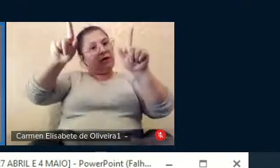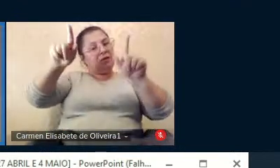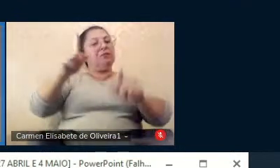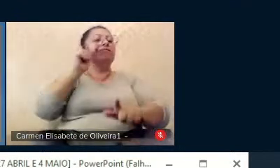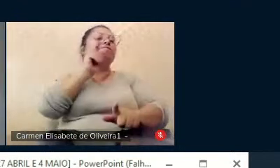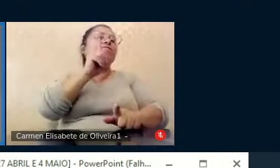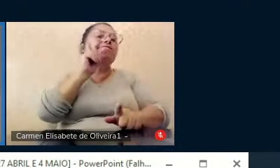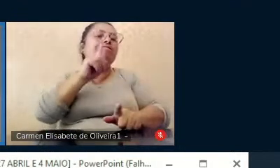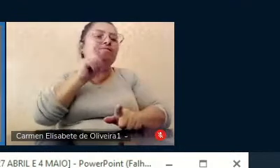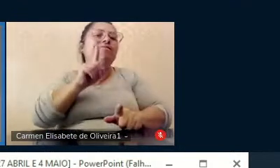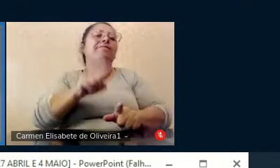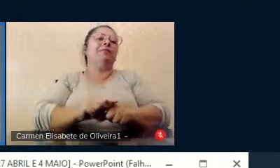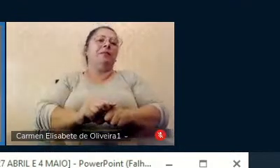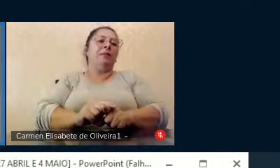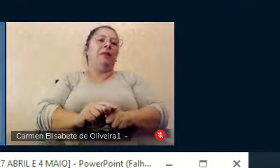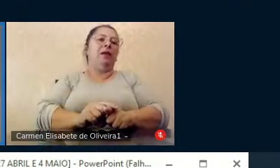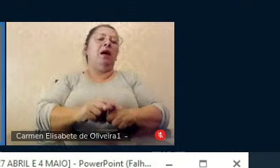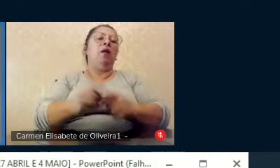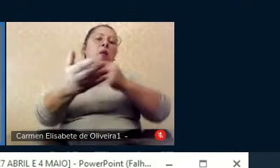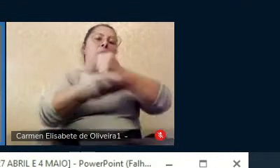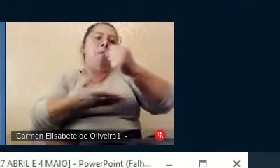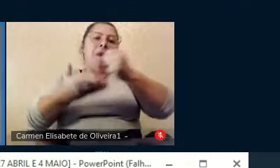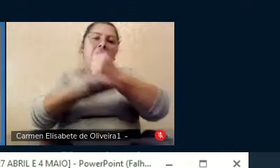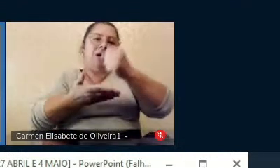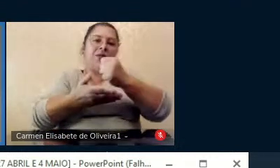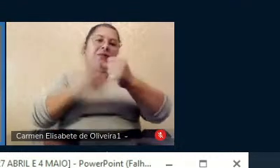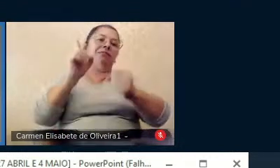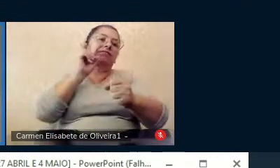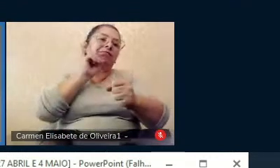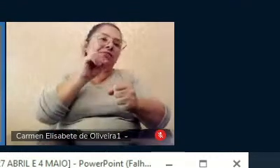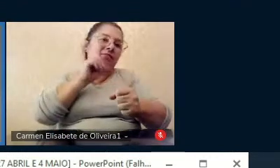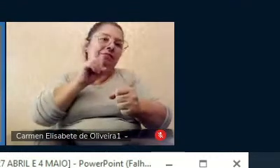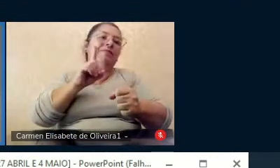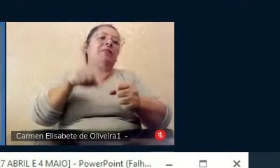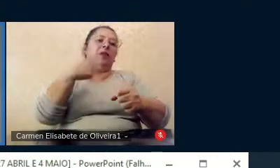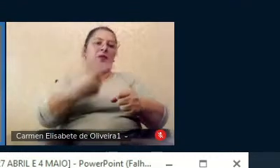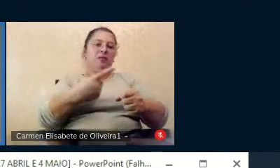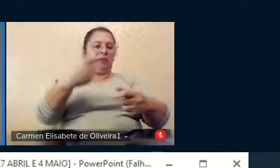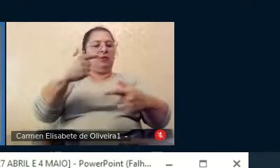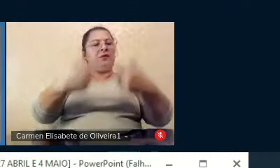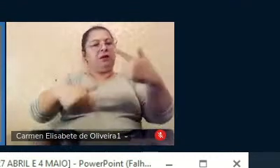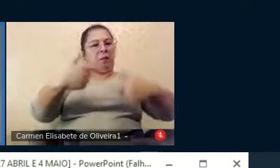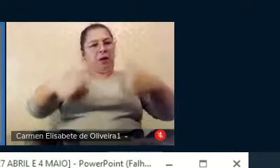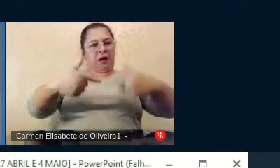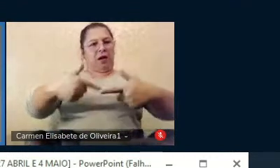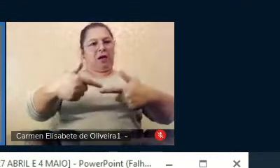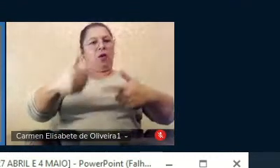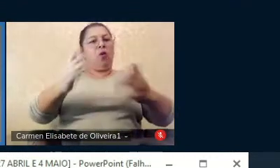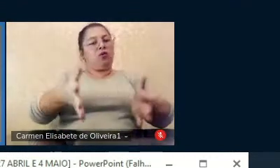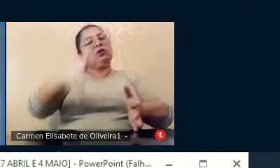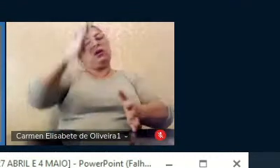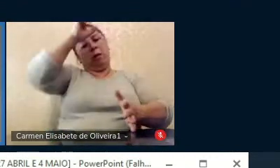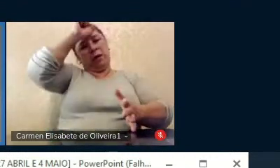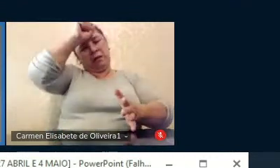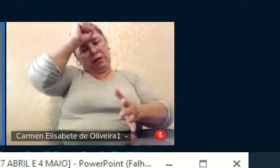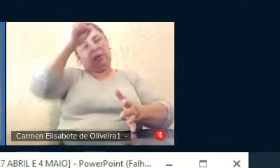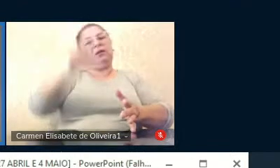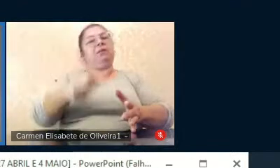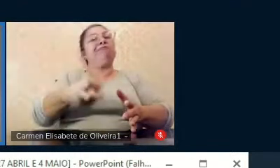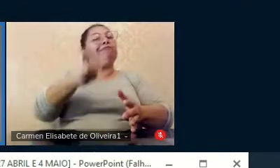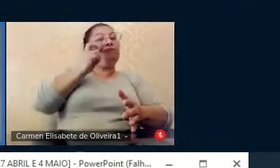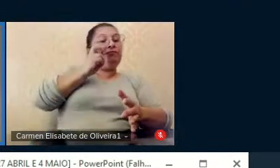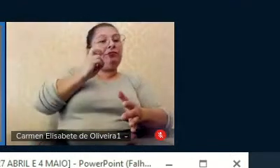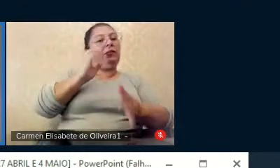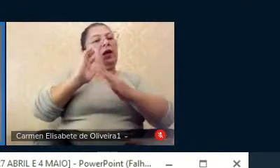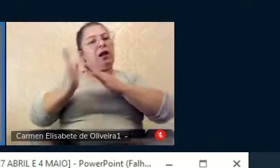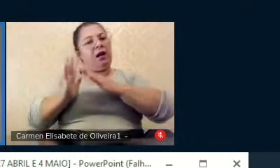Unido. E com base nesses, nós vamos trabalhar produções de haikais em língua de